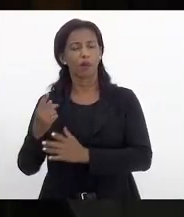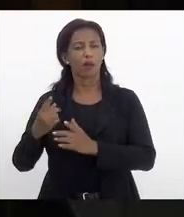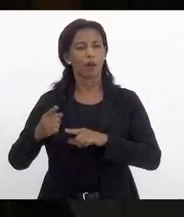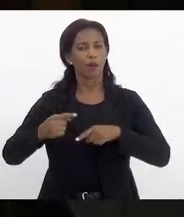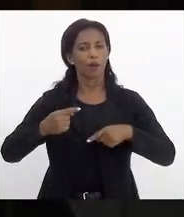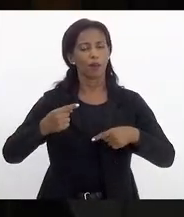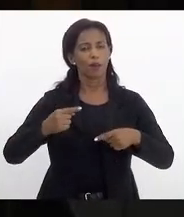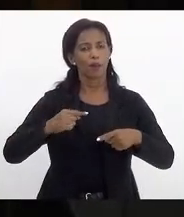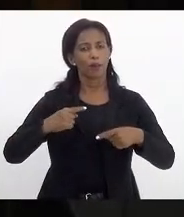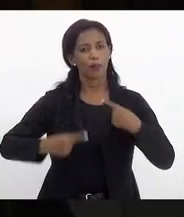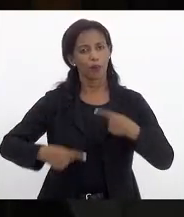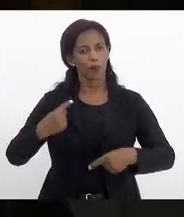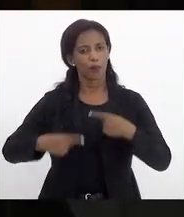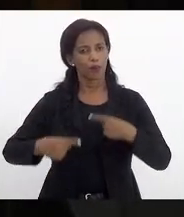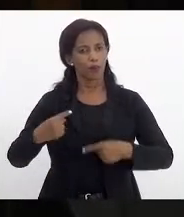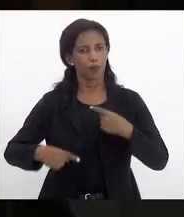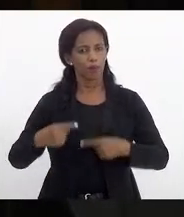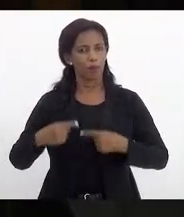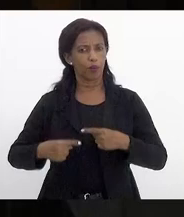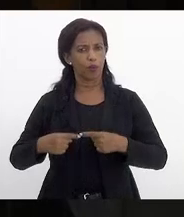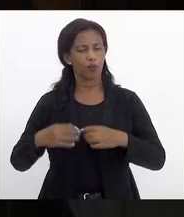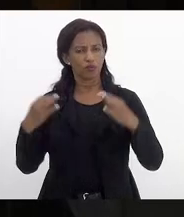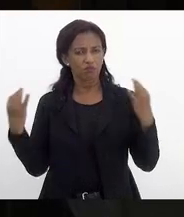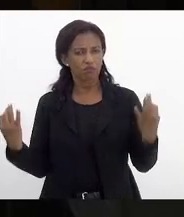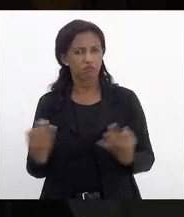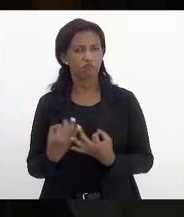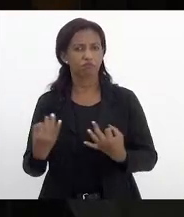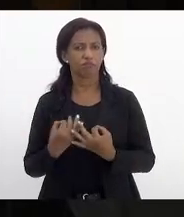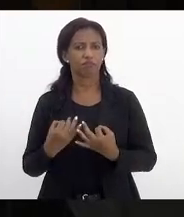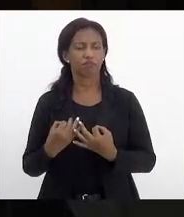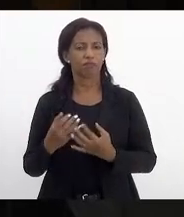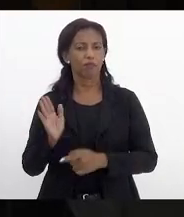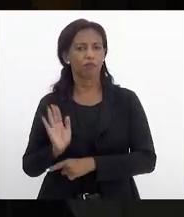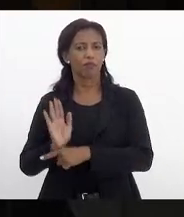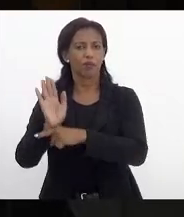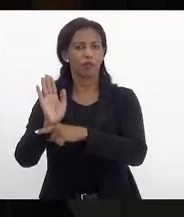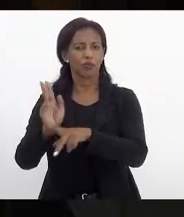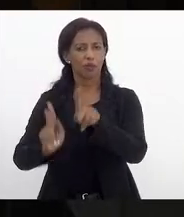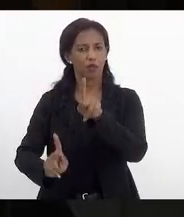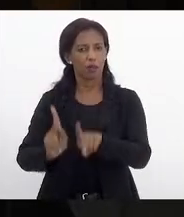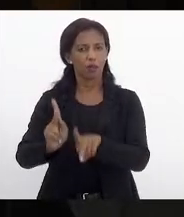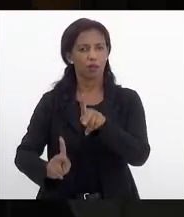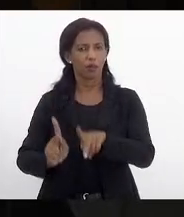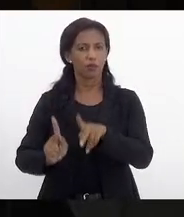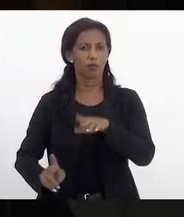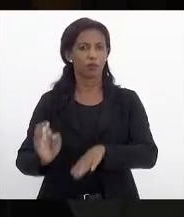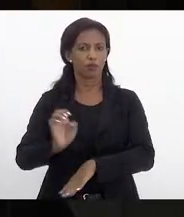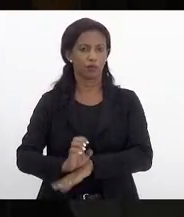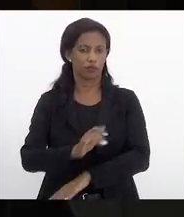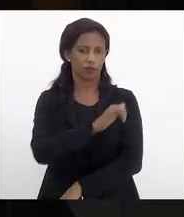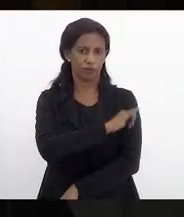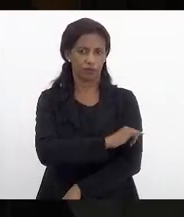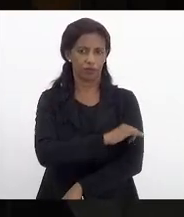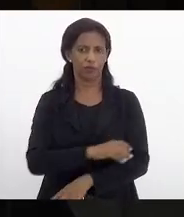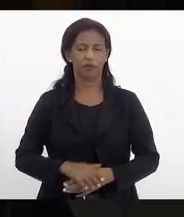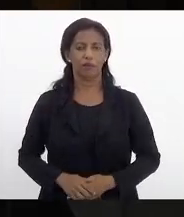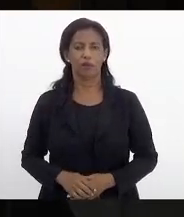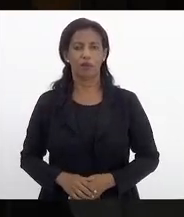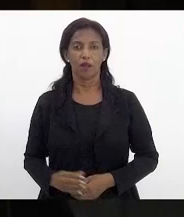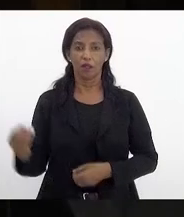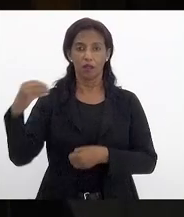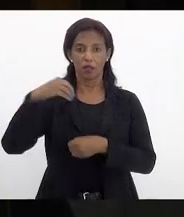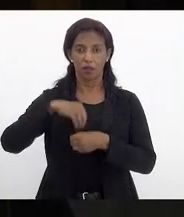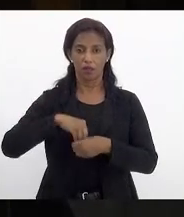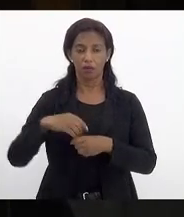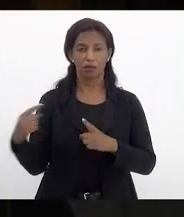públicas eficientes e eficazes para a população fluminense. E dentro desses